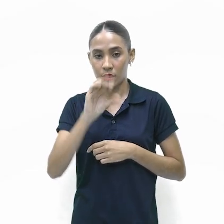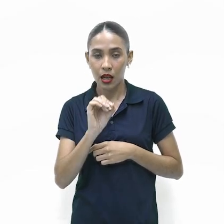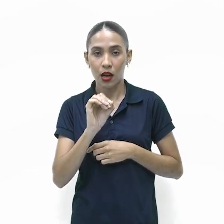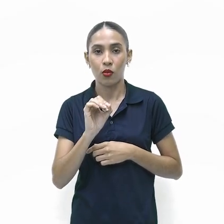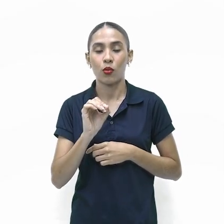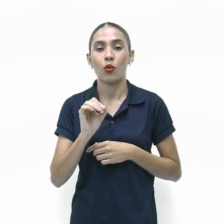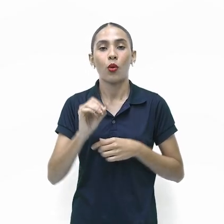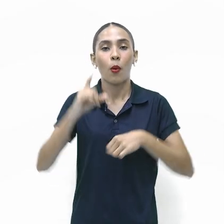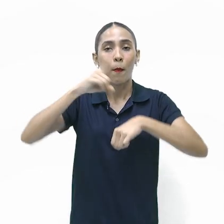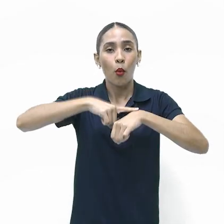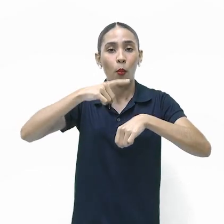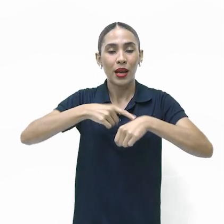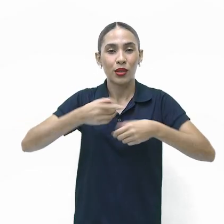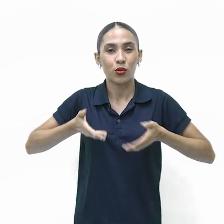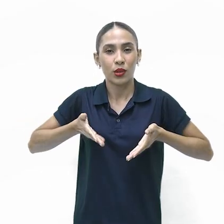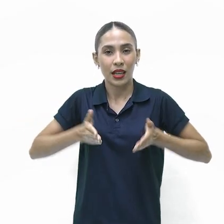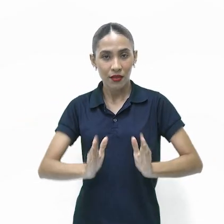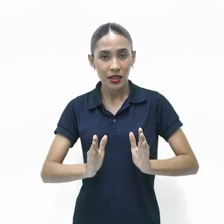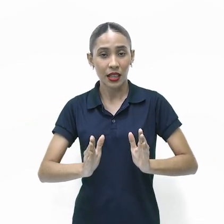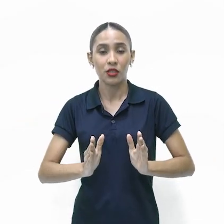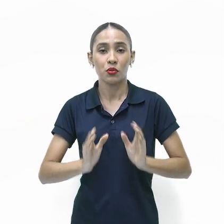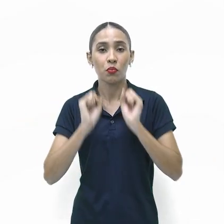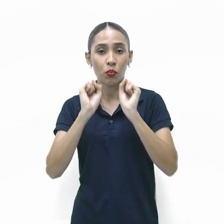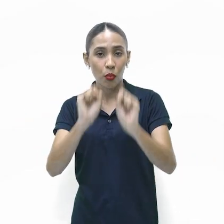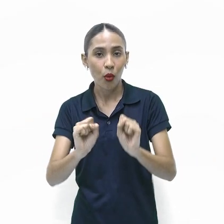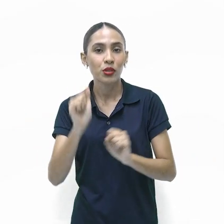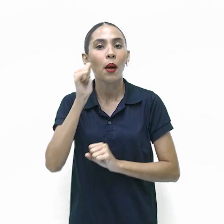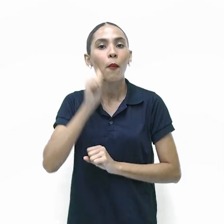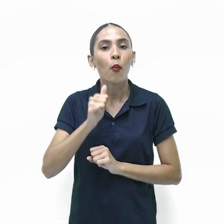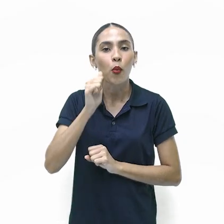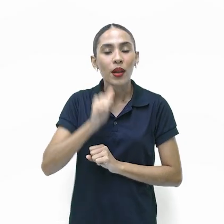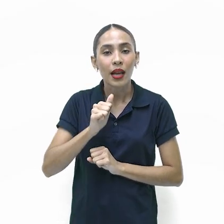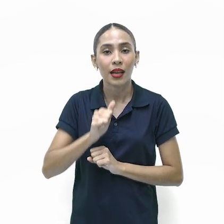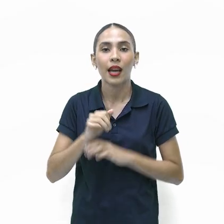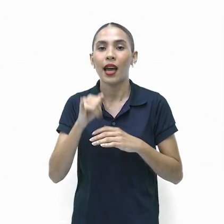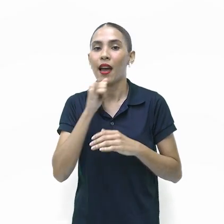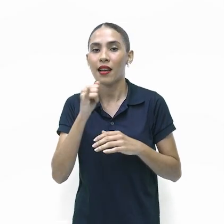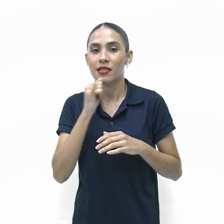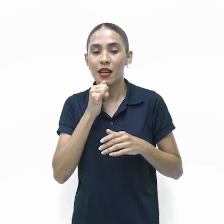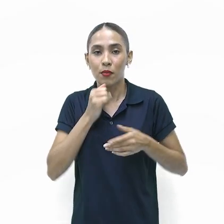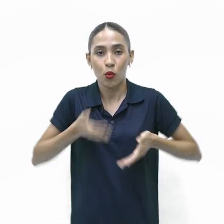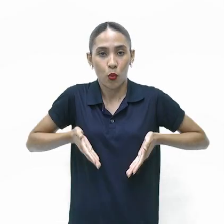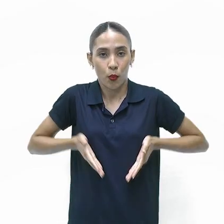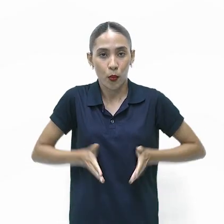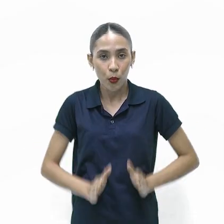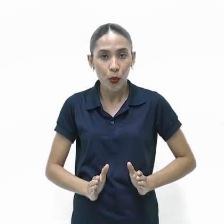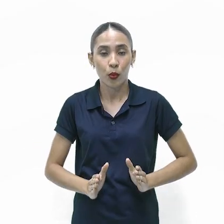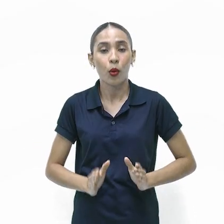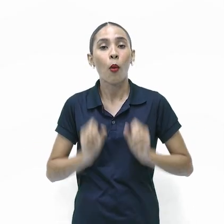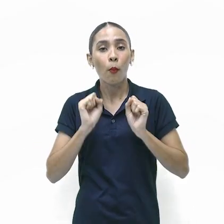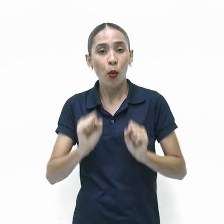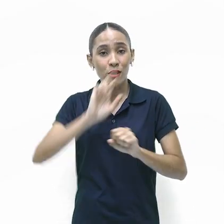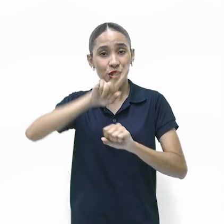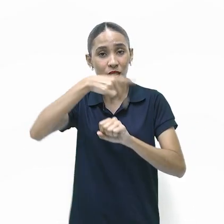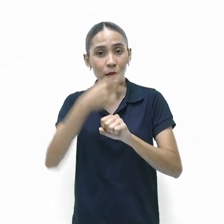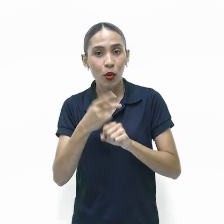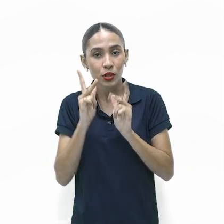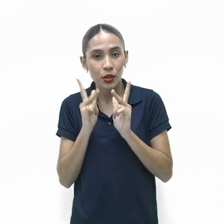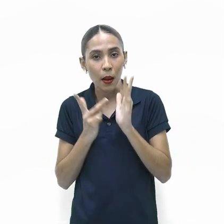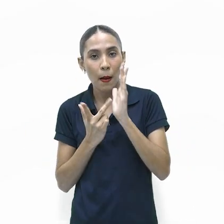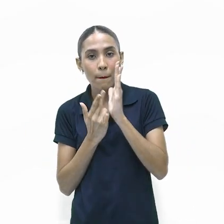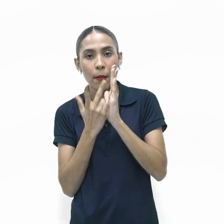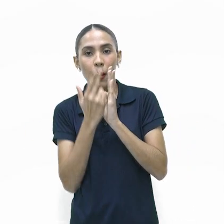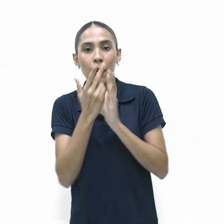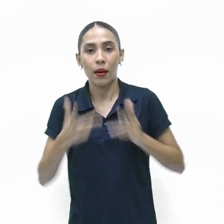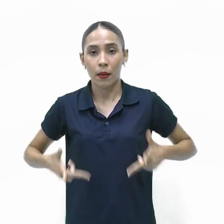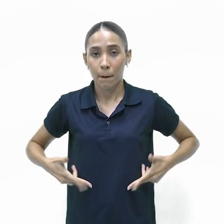parto, ela é permitida à mulher. Então, ela já realiza ali no momento do parto, desde que observados o